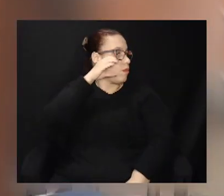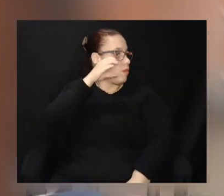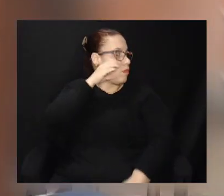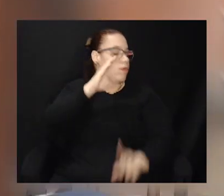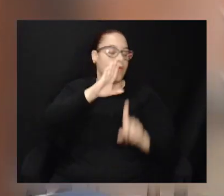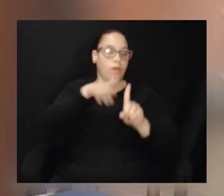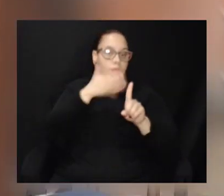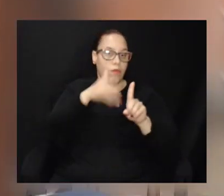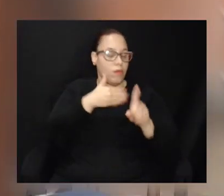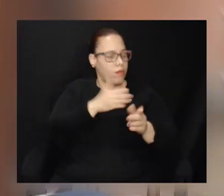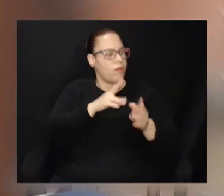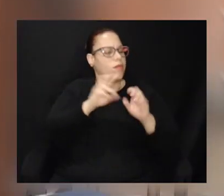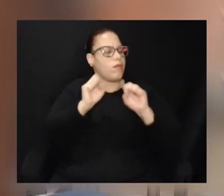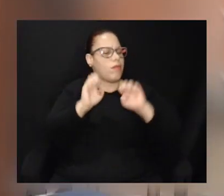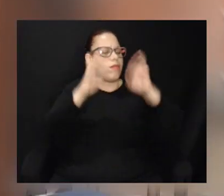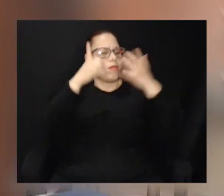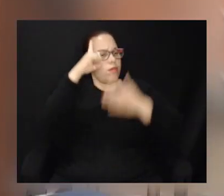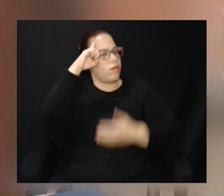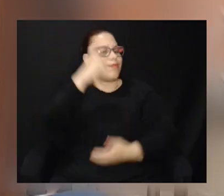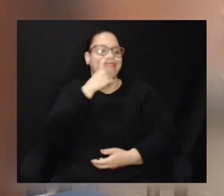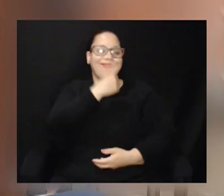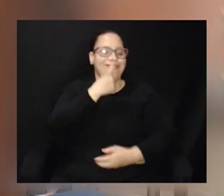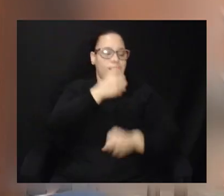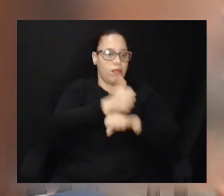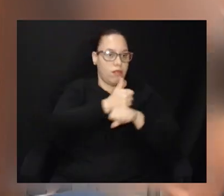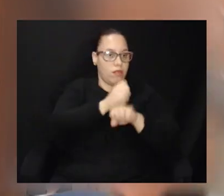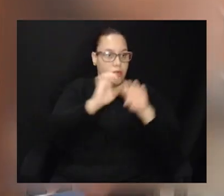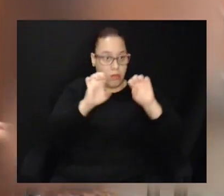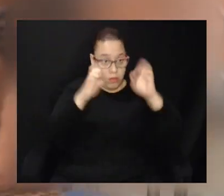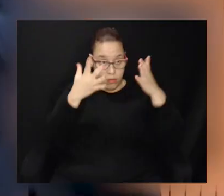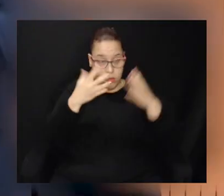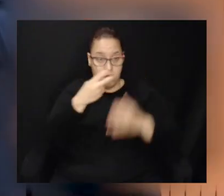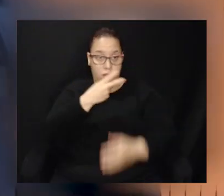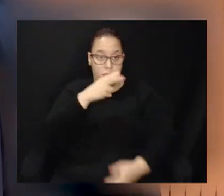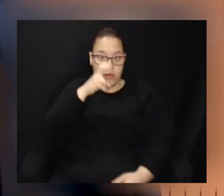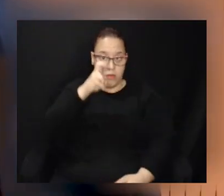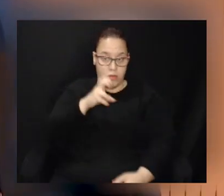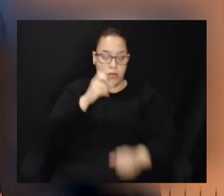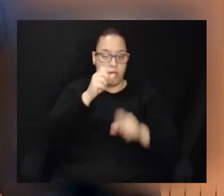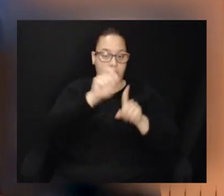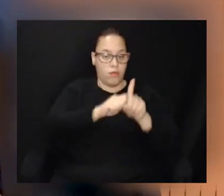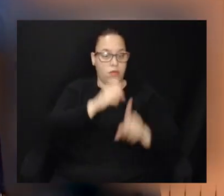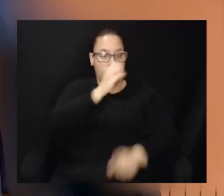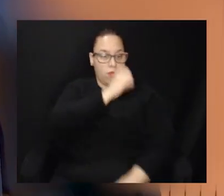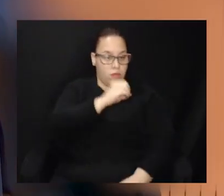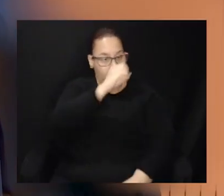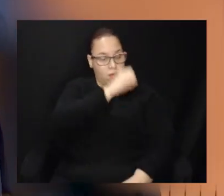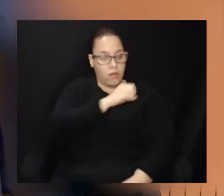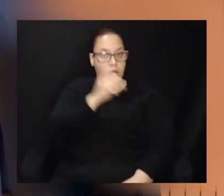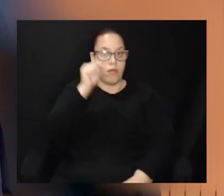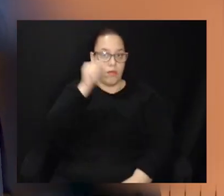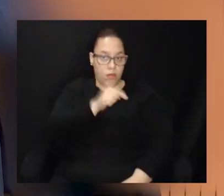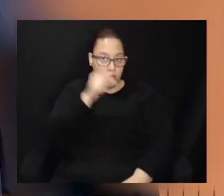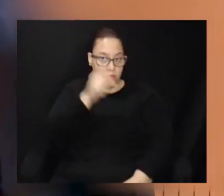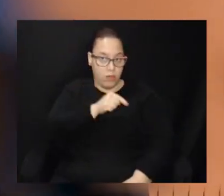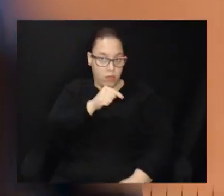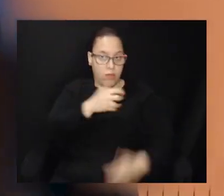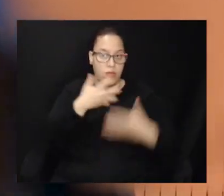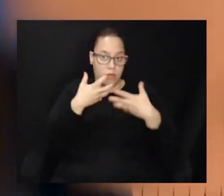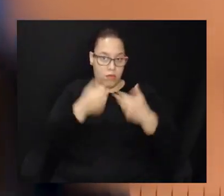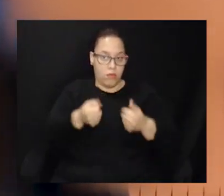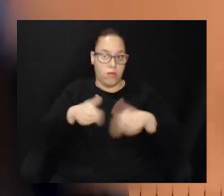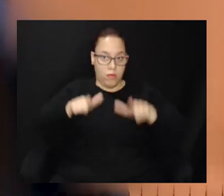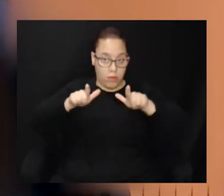Dia Nacional do Dentista, comemorado em 25 de outubro. Nessa edição, receberam o diploma